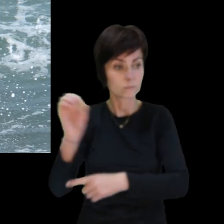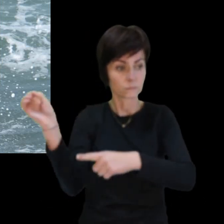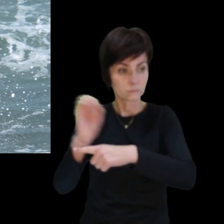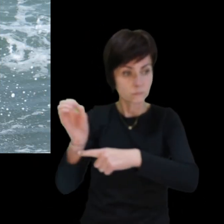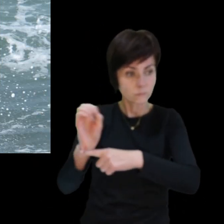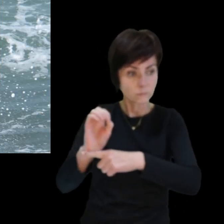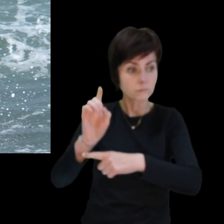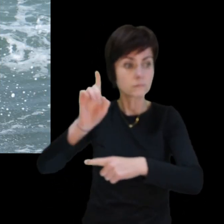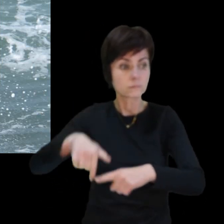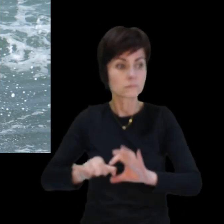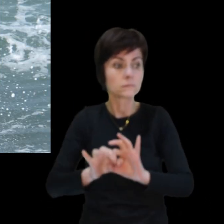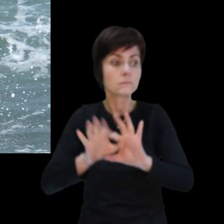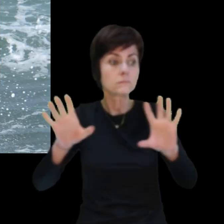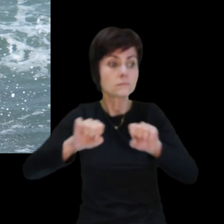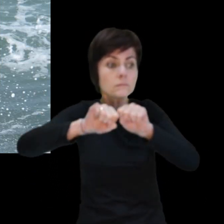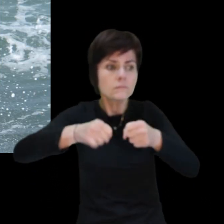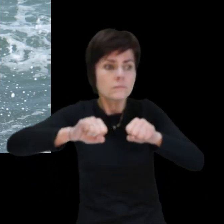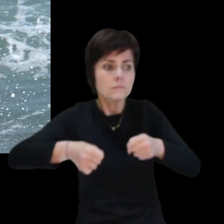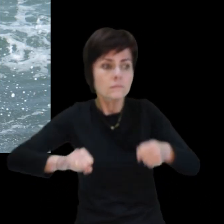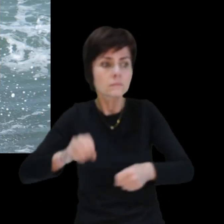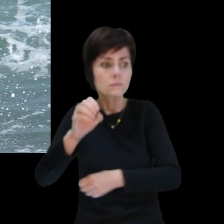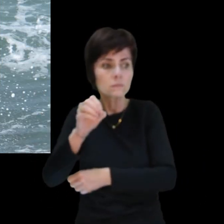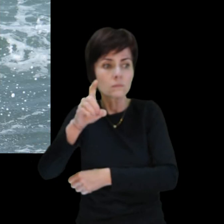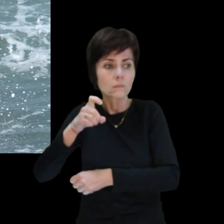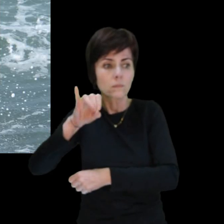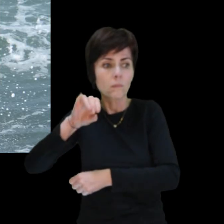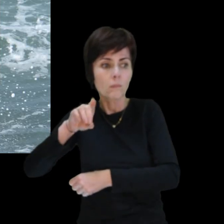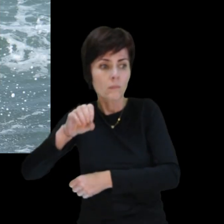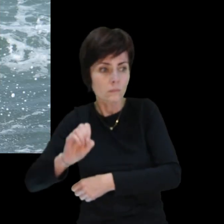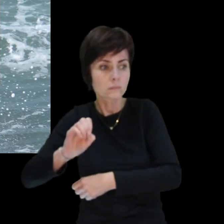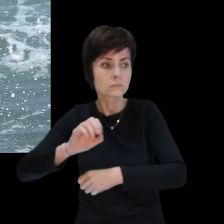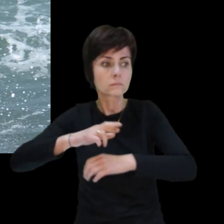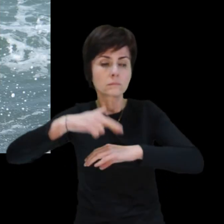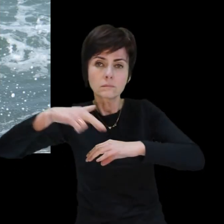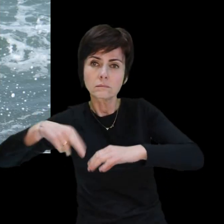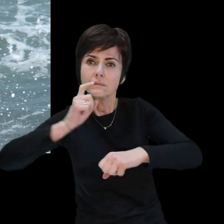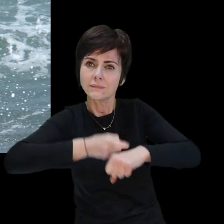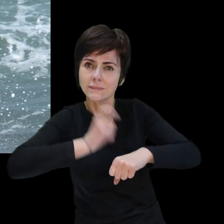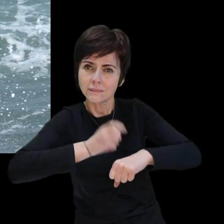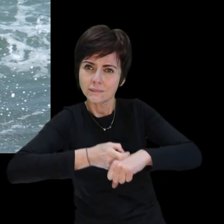aprendizagem e sigam vendo as videoaulas desse assunto. Bons estudos!